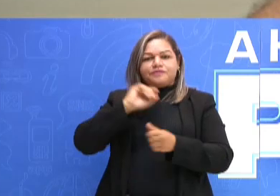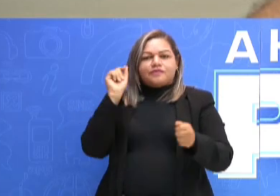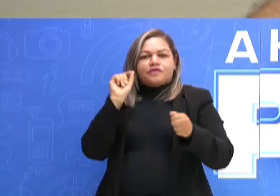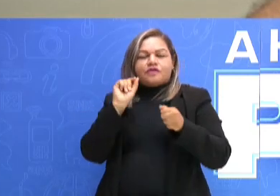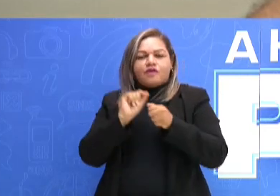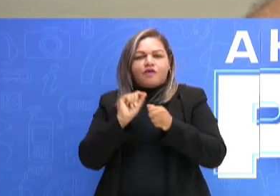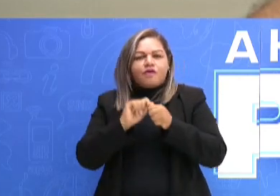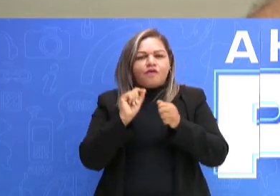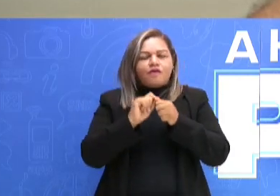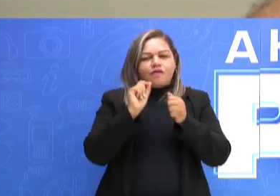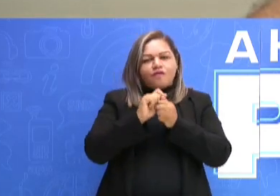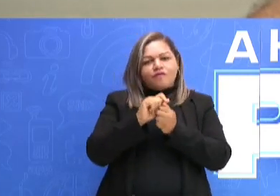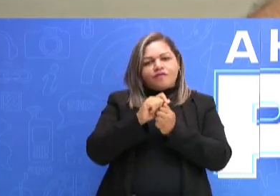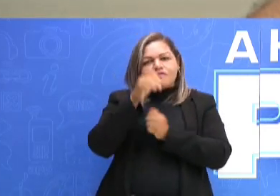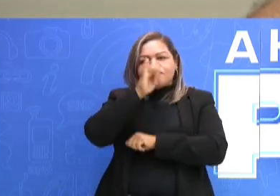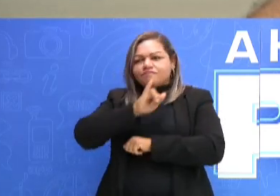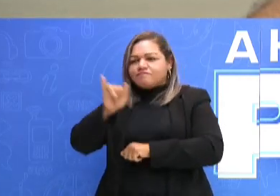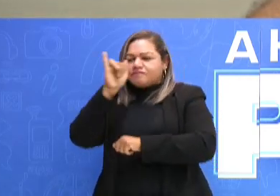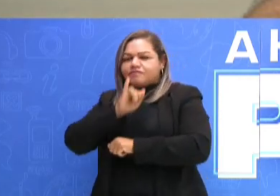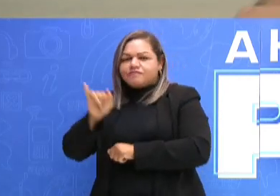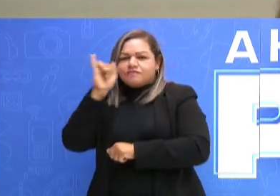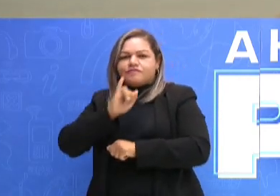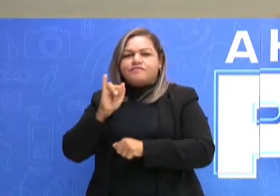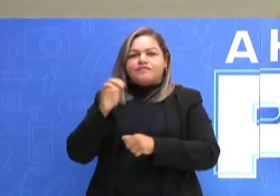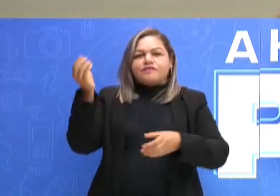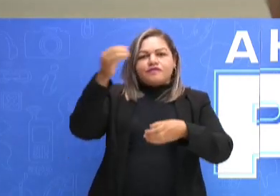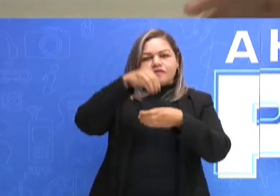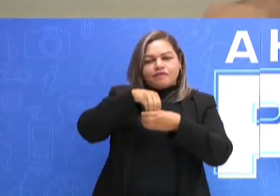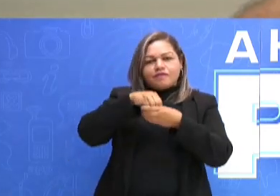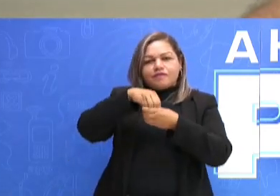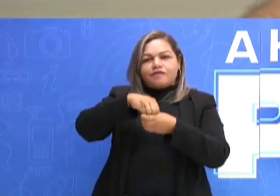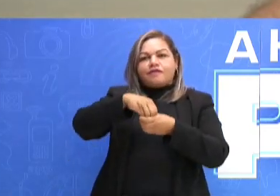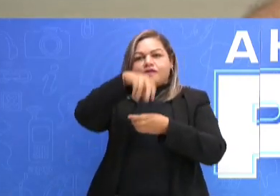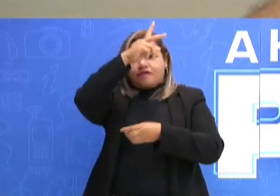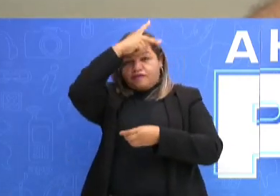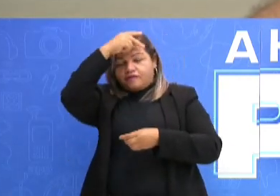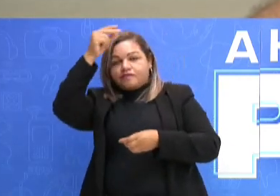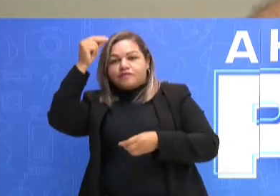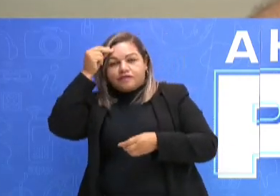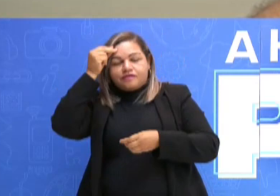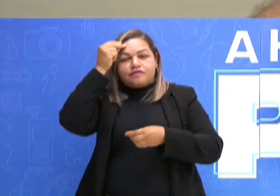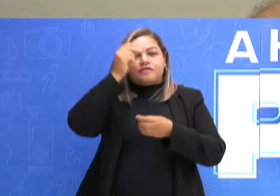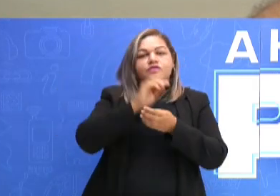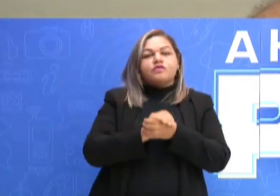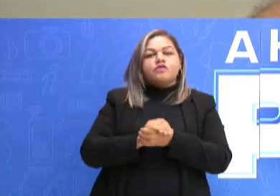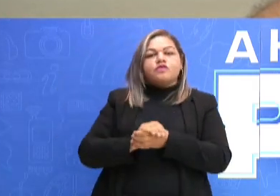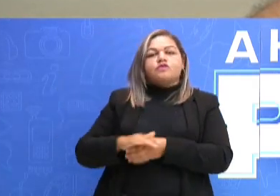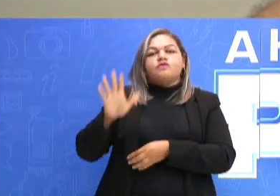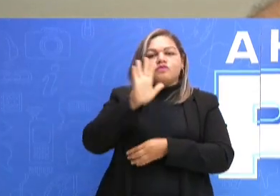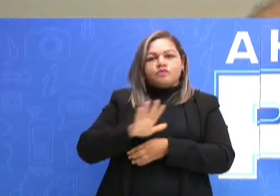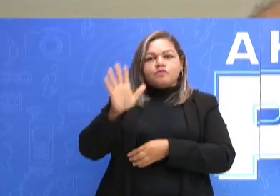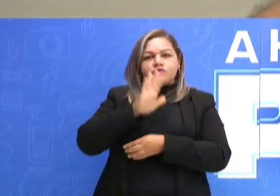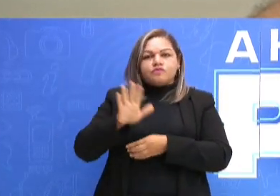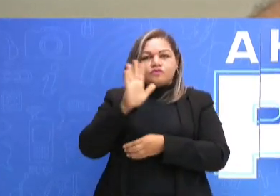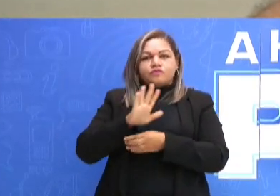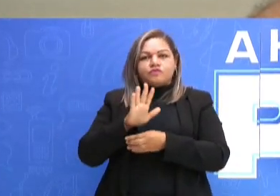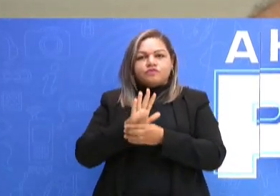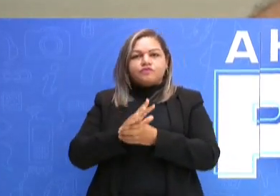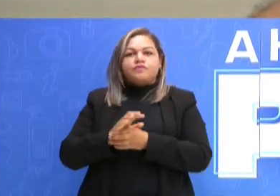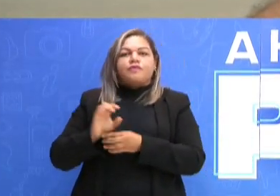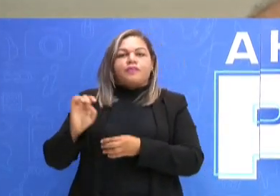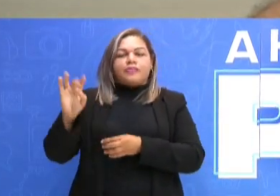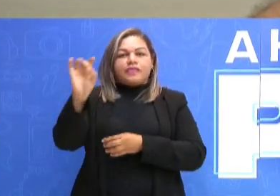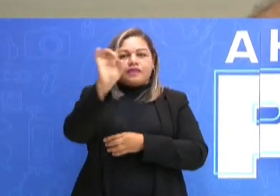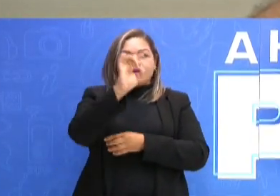sua voz valer dentro da prefeitura e dentro do que tange todos os órgãos do município. Muito obrigado a cada